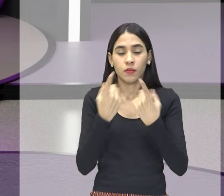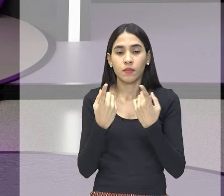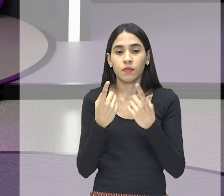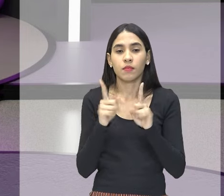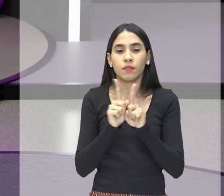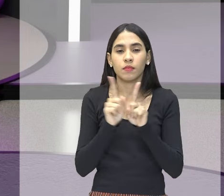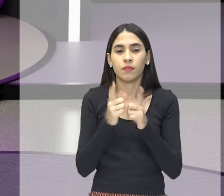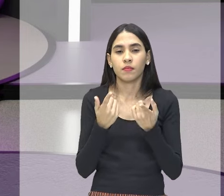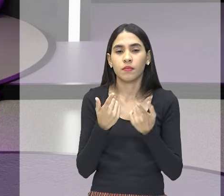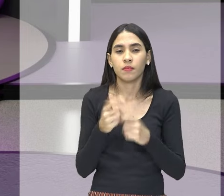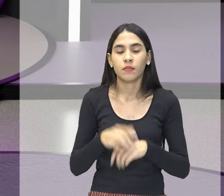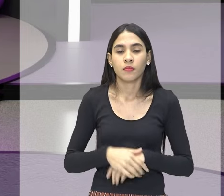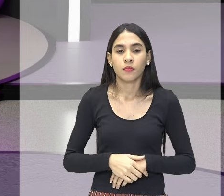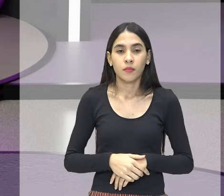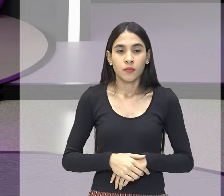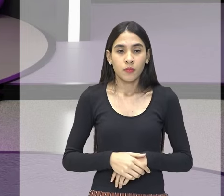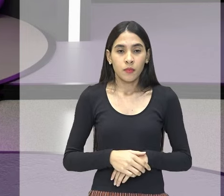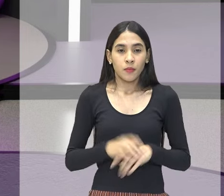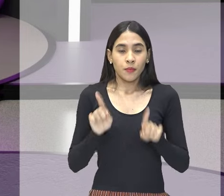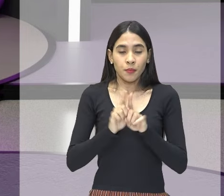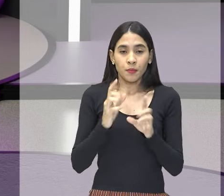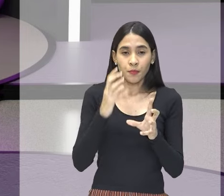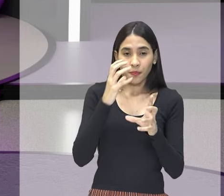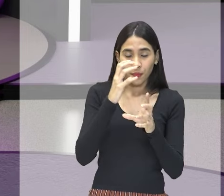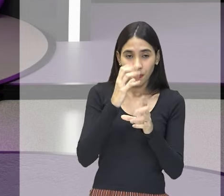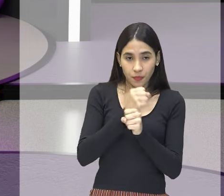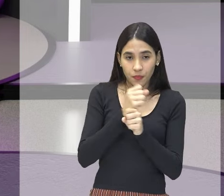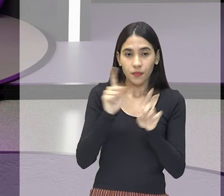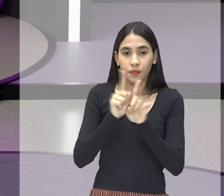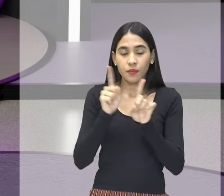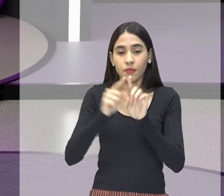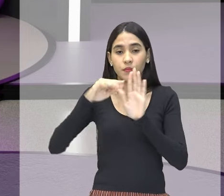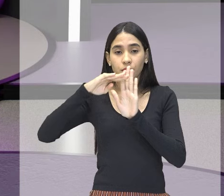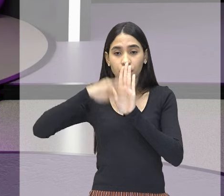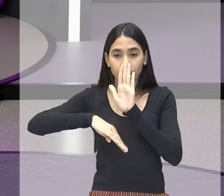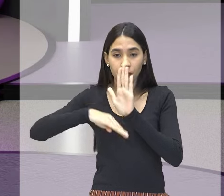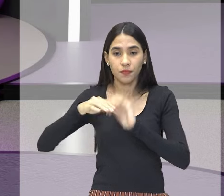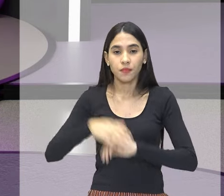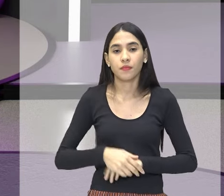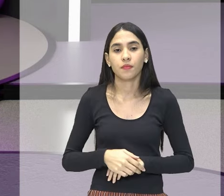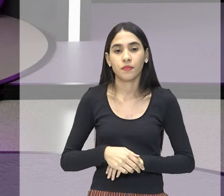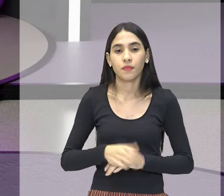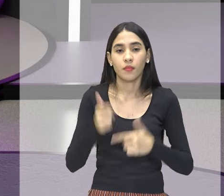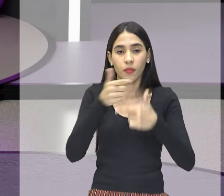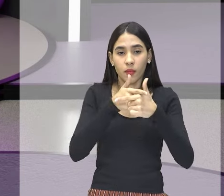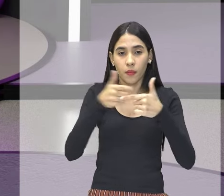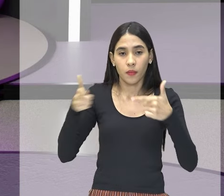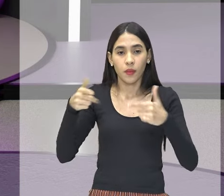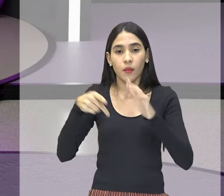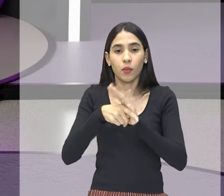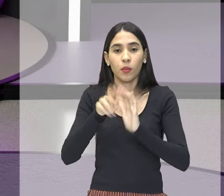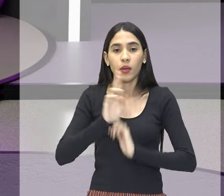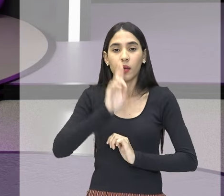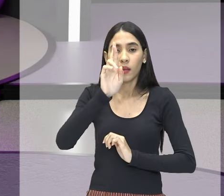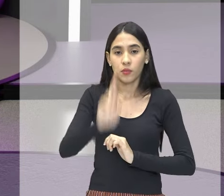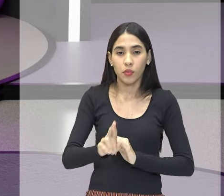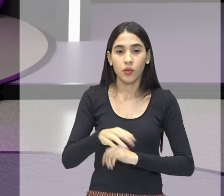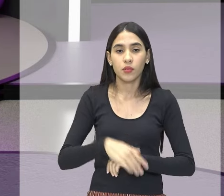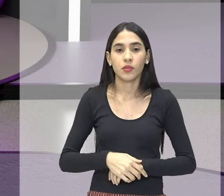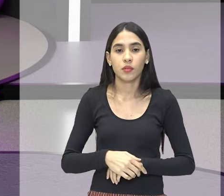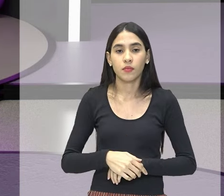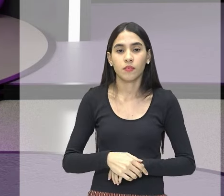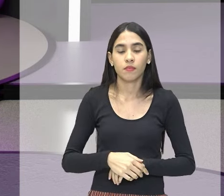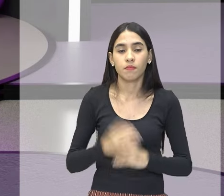estendendo aí um pouco mais até na adição e subtração de monômios. Simplifique o resultado trabalhando com